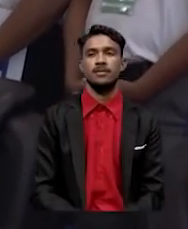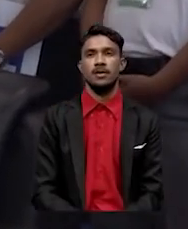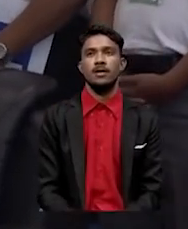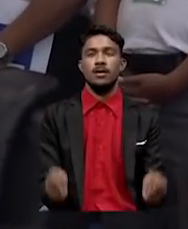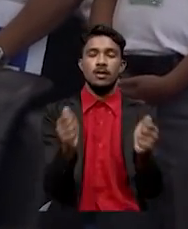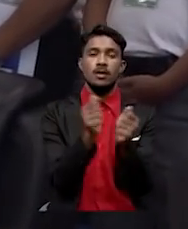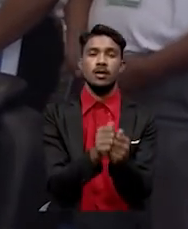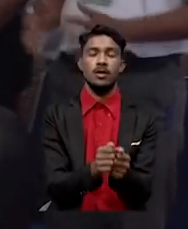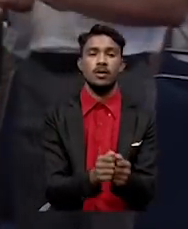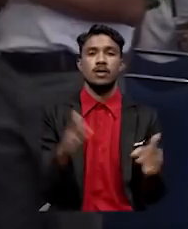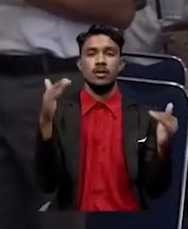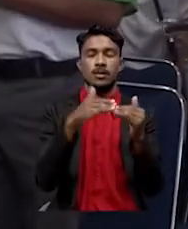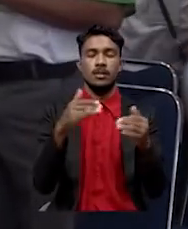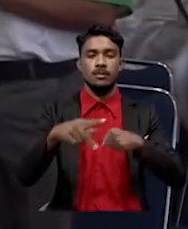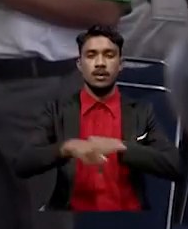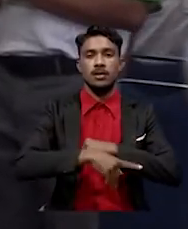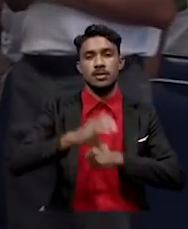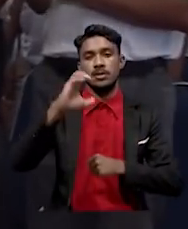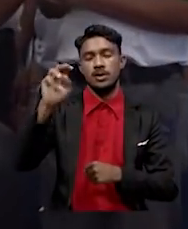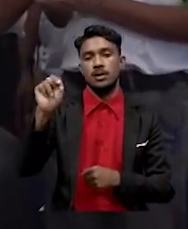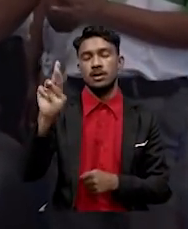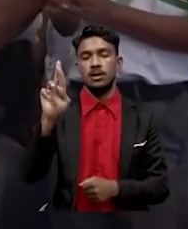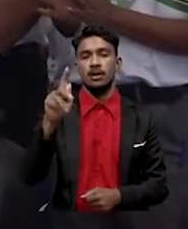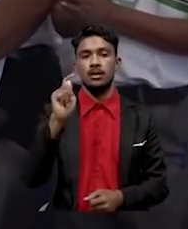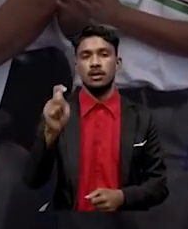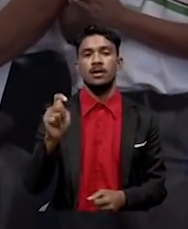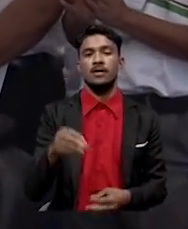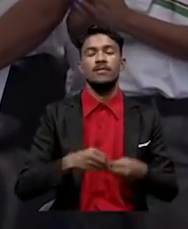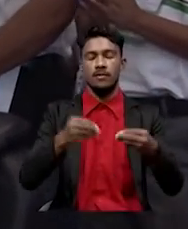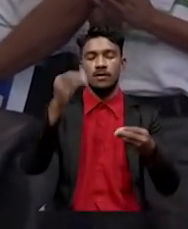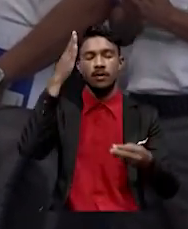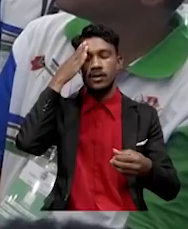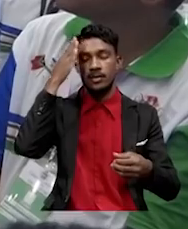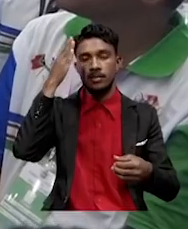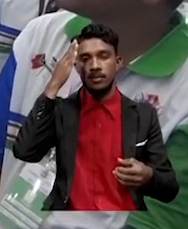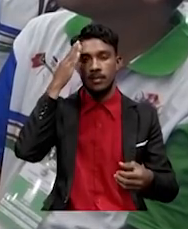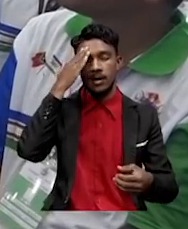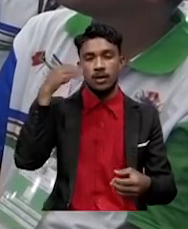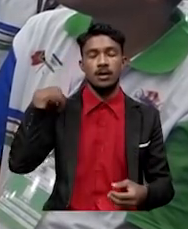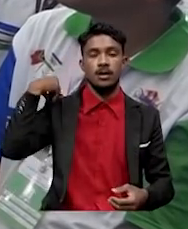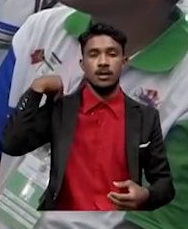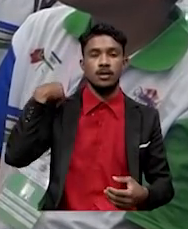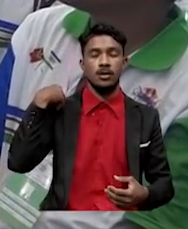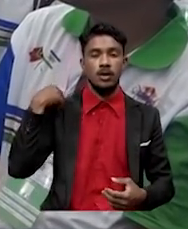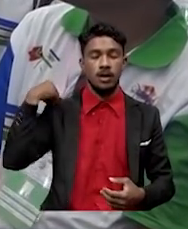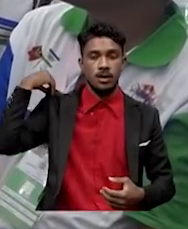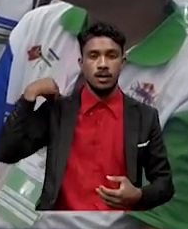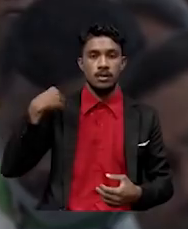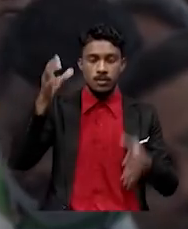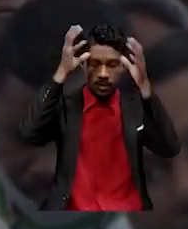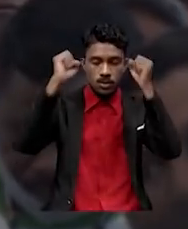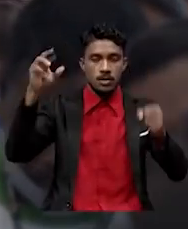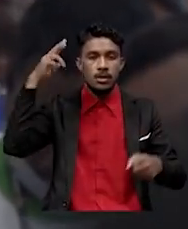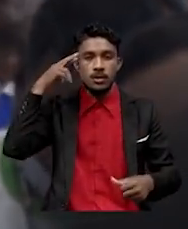resolução interna partido CNRT tenian no recomendação sira ba candidato presidente da república, José Ramos Horta, con